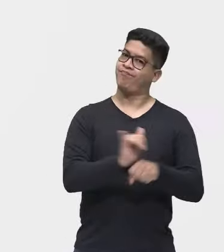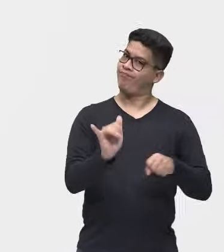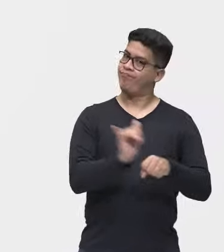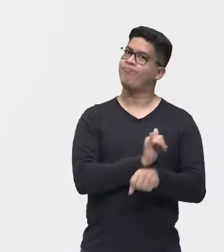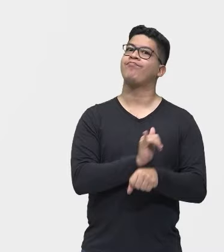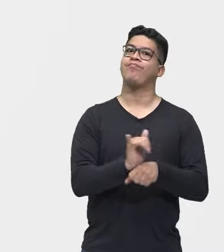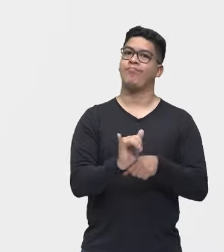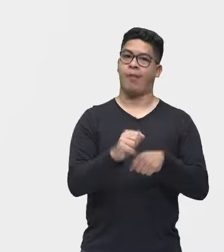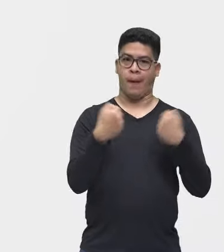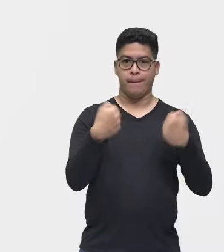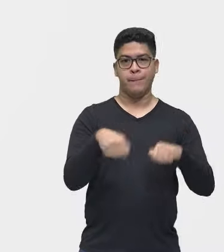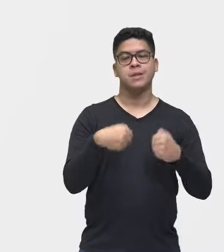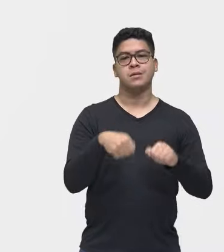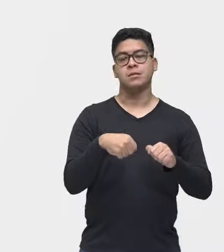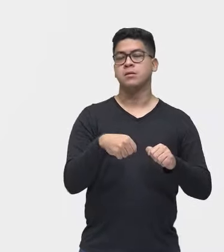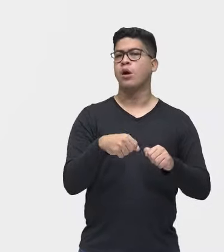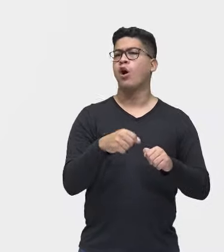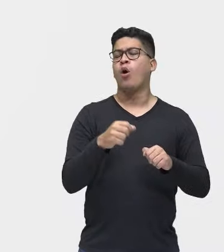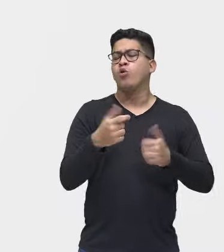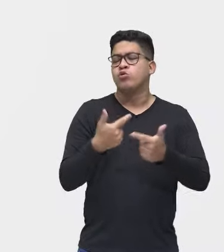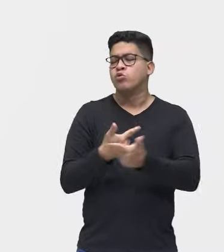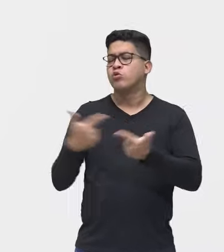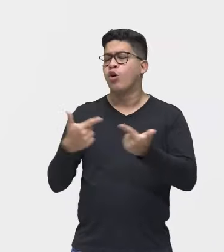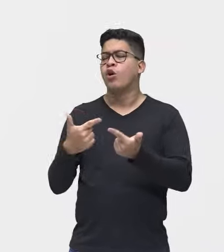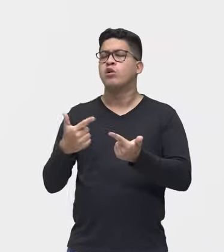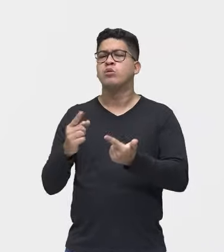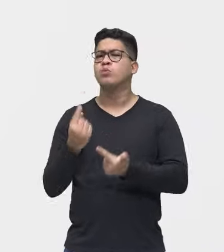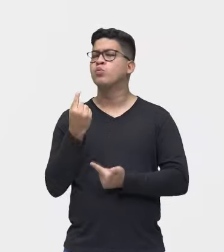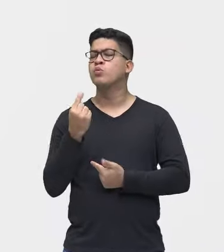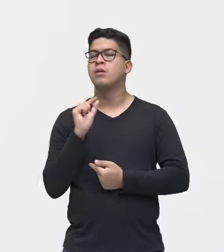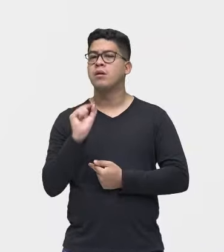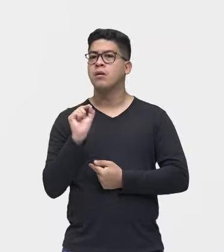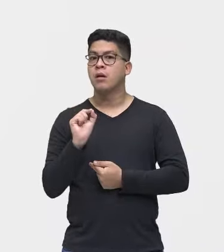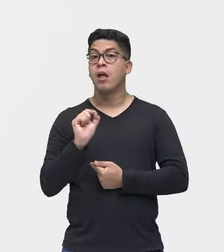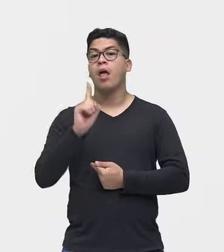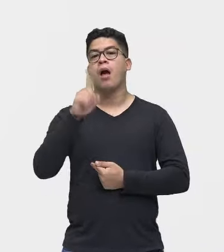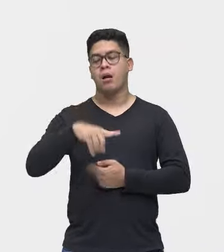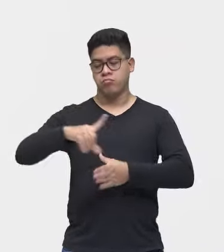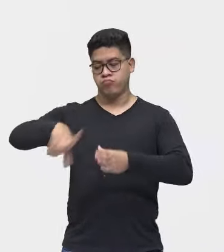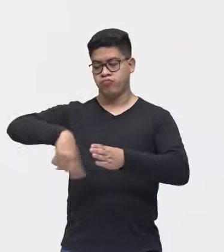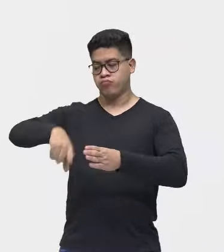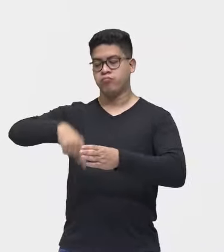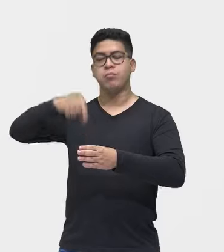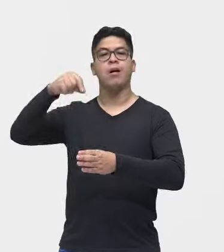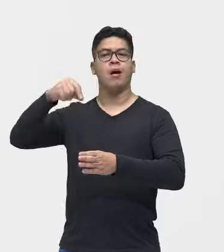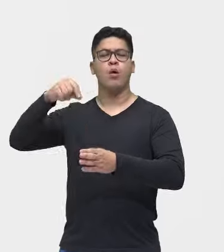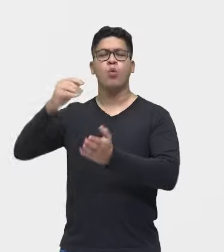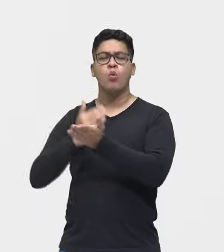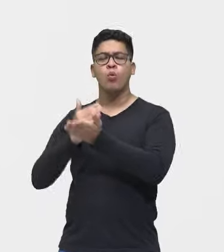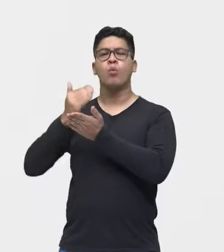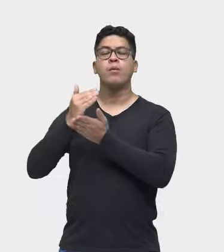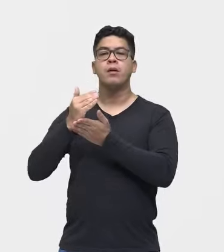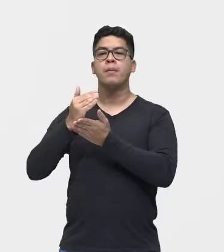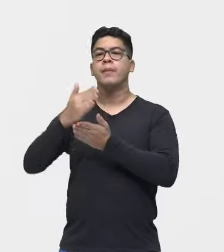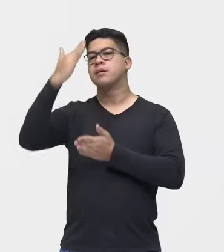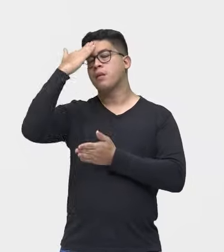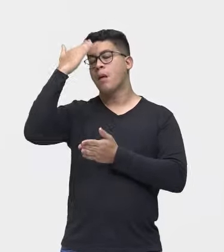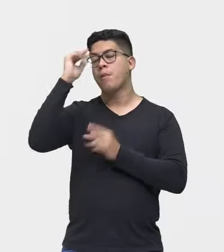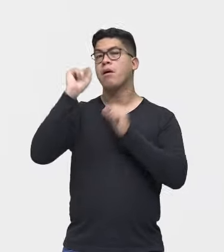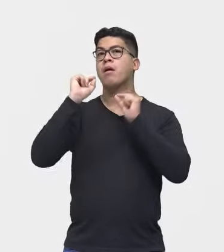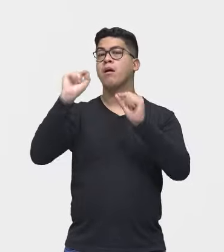única coisa que a gente pode dizer que é de sorte é quando o que acontece? Quando acontece aquele sorteio ali no início para saber quem